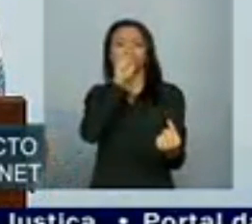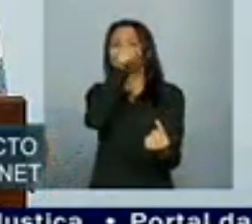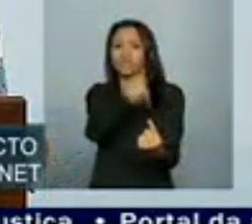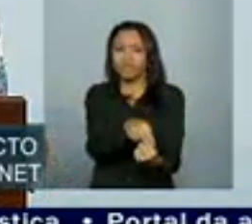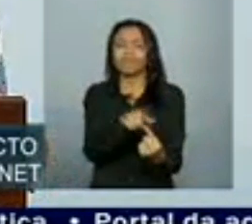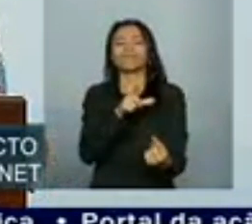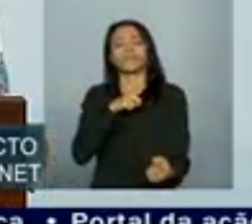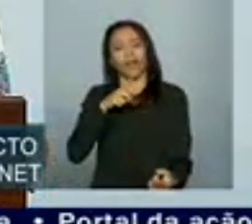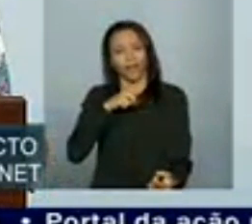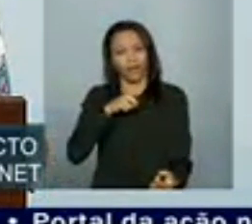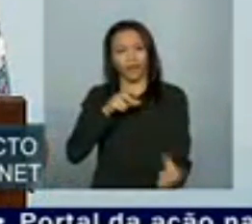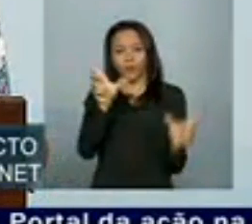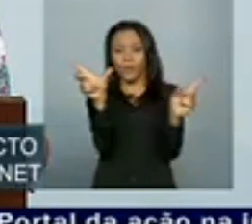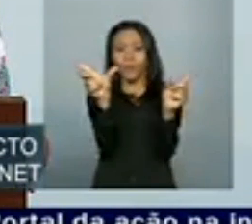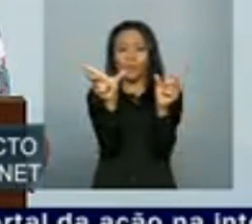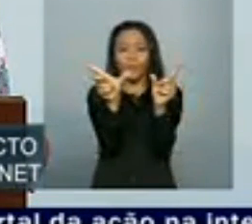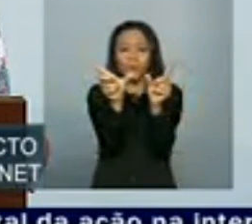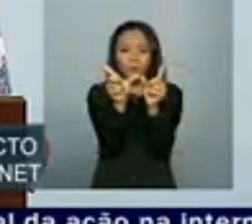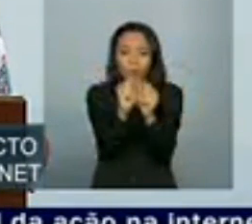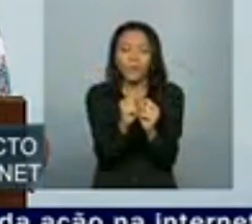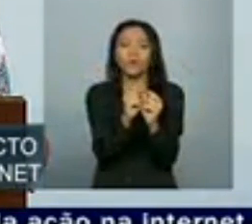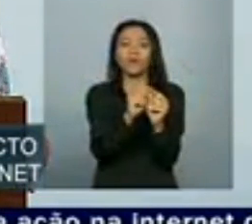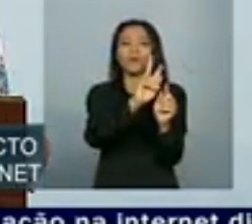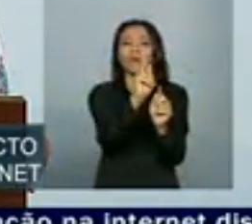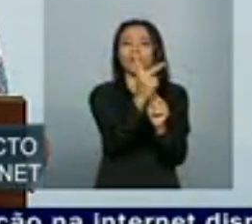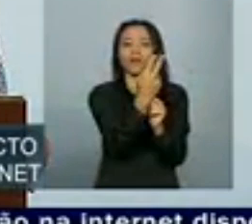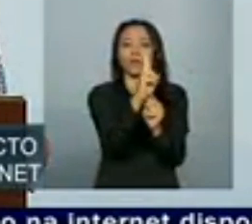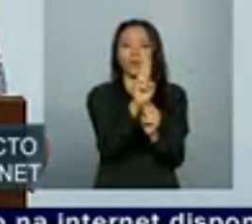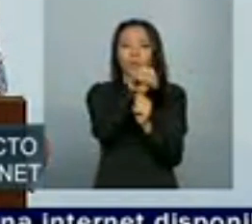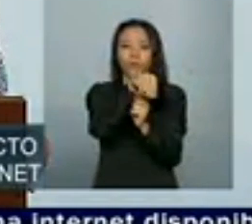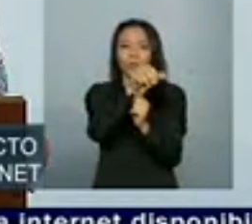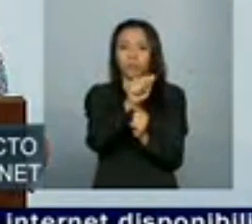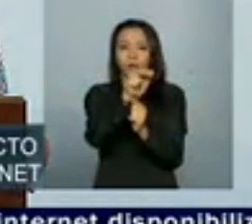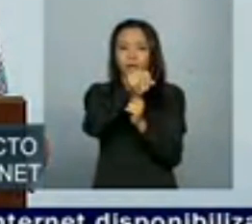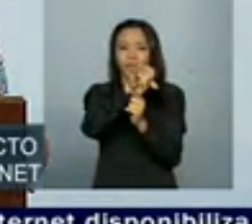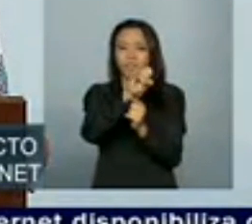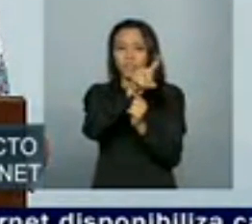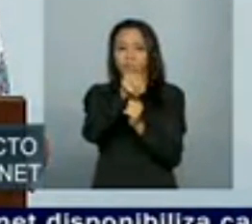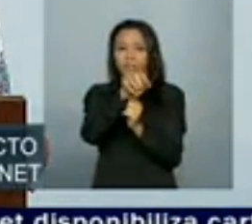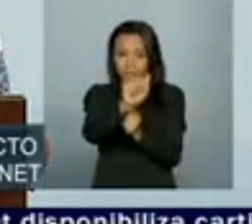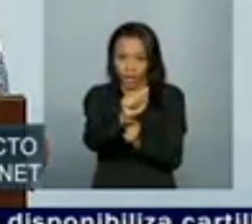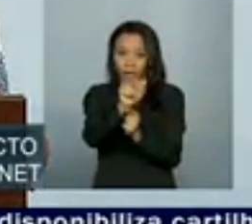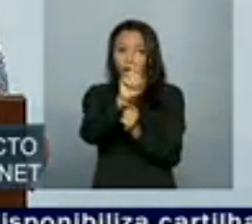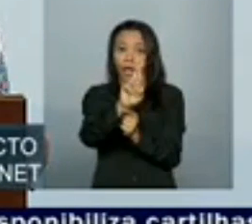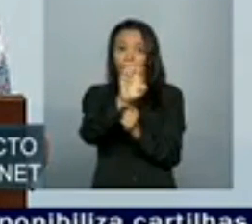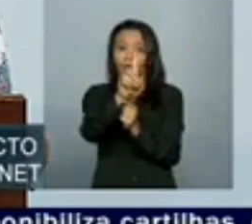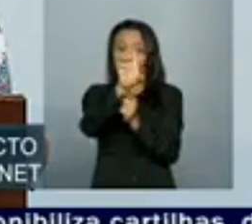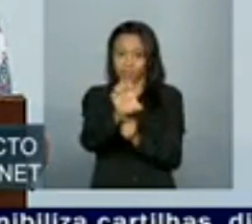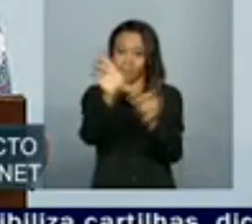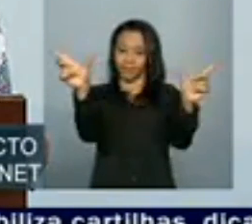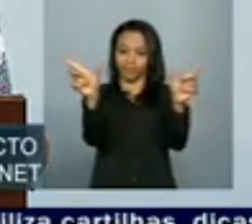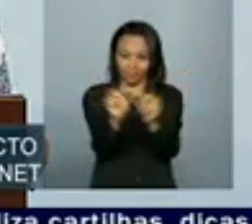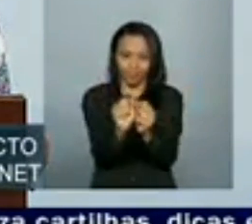nome sintético fantástico, Humaniza Redes. Tornar as redes